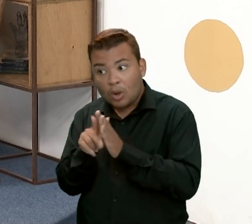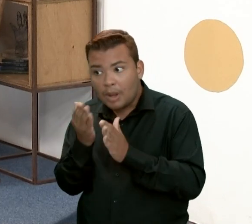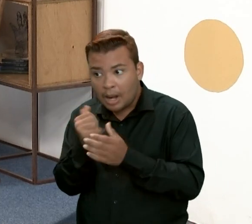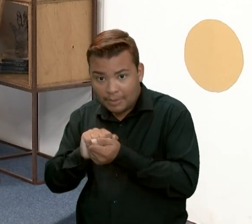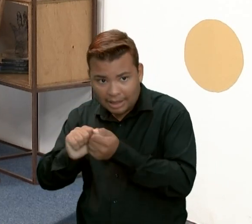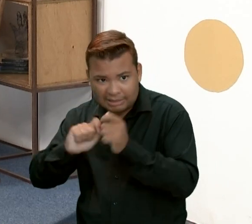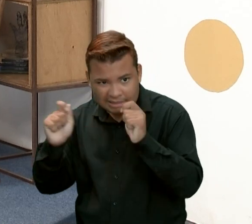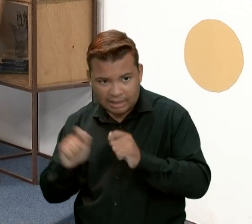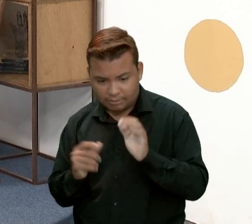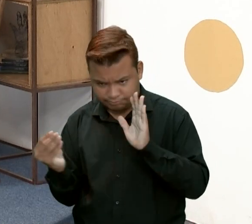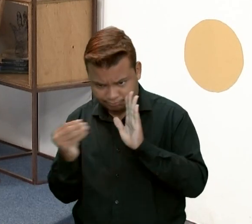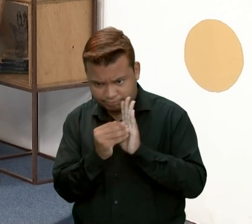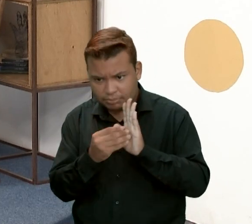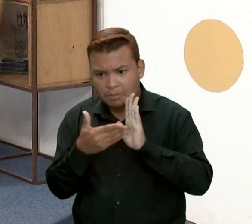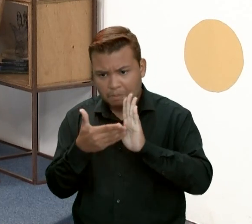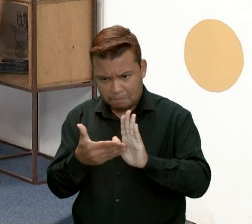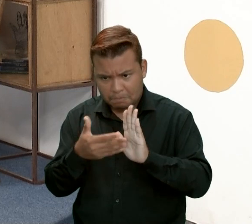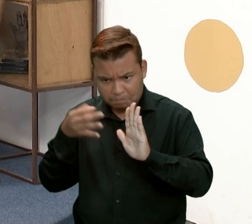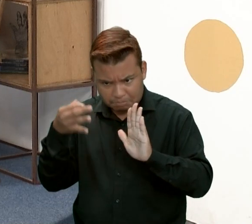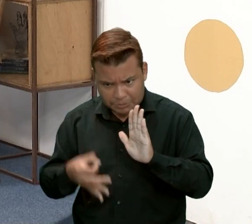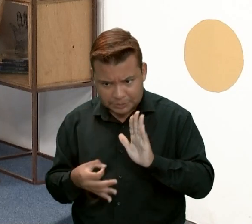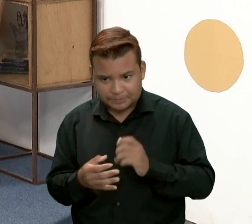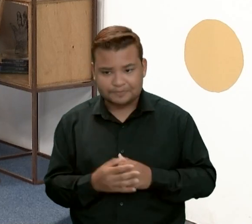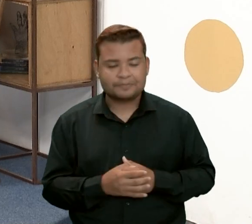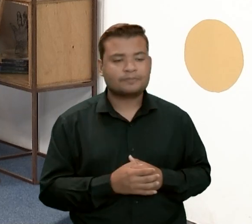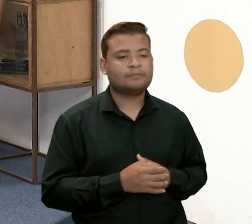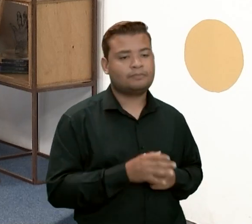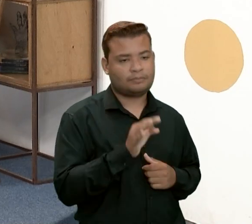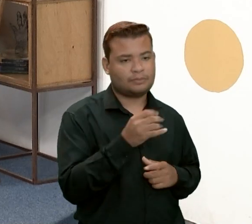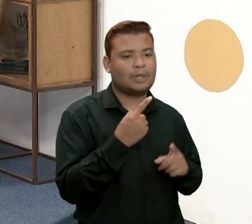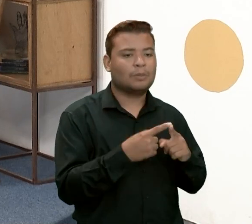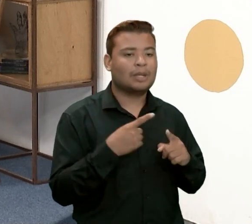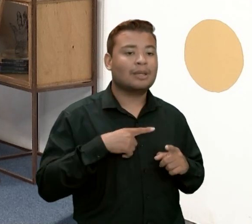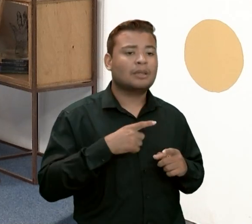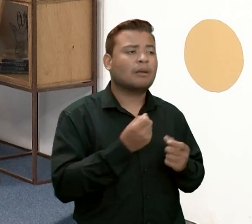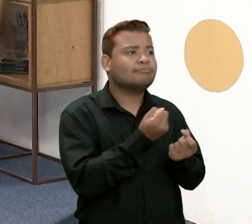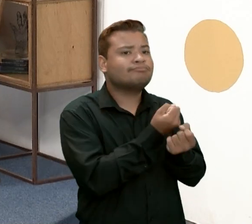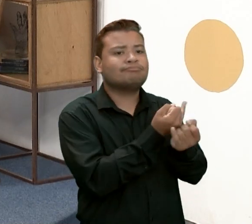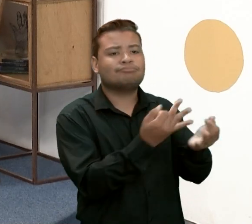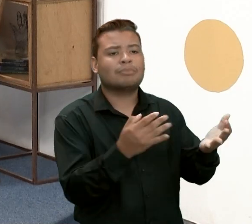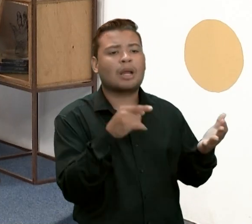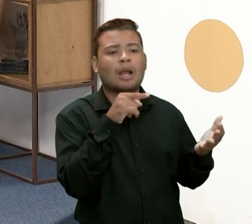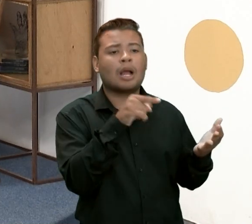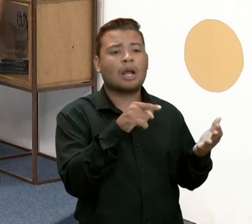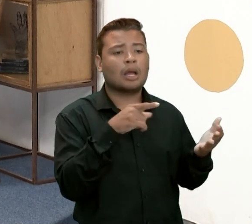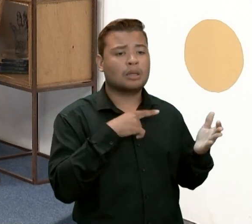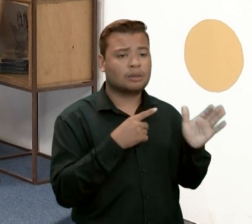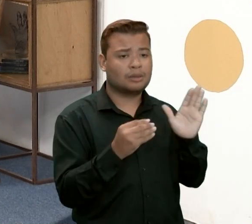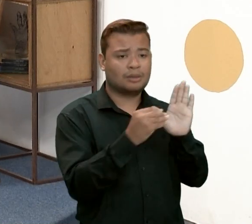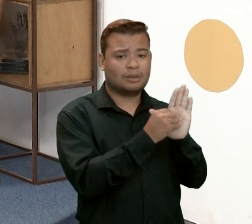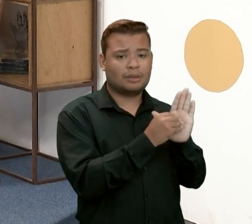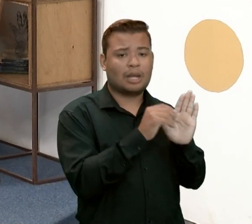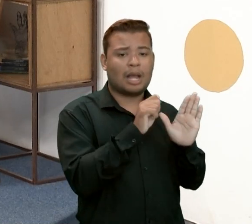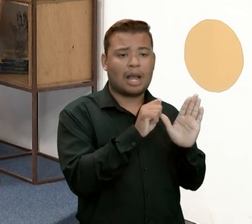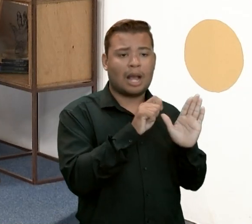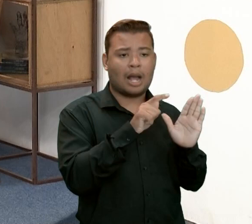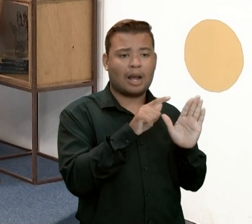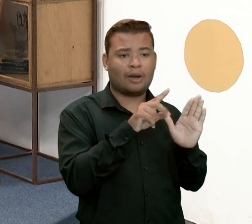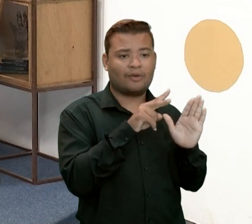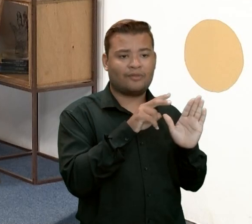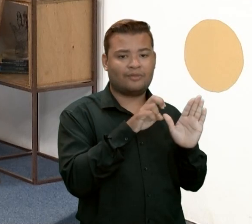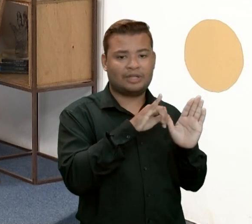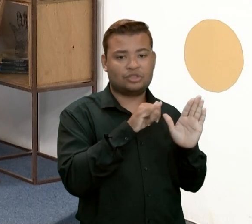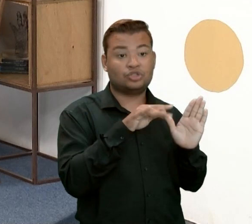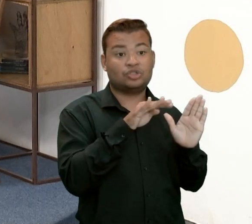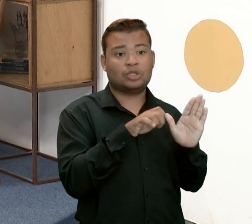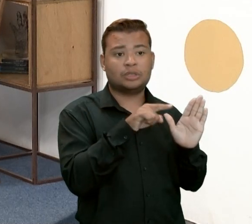Tânia? Isso, é porque tem muitas águas sanitárias que vêm com alvejante. Aí isso não pode,